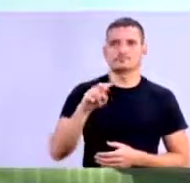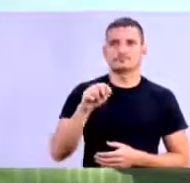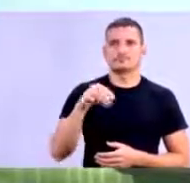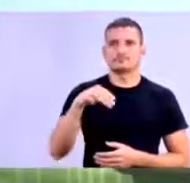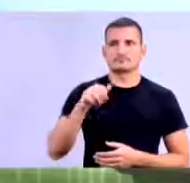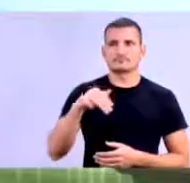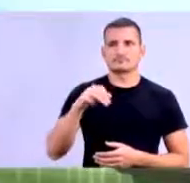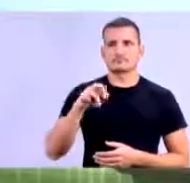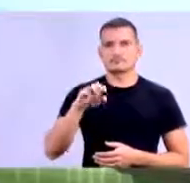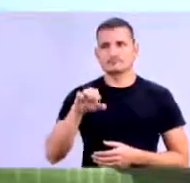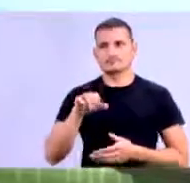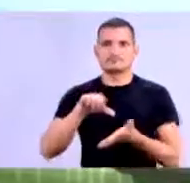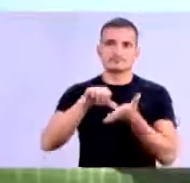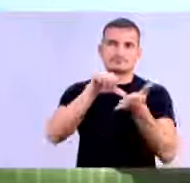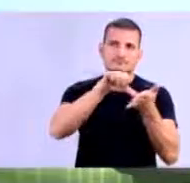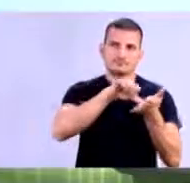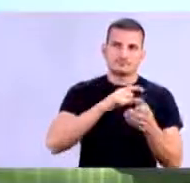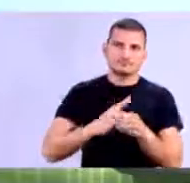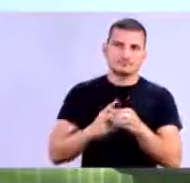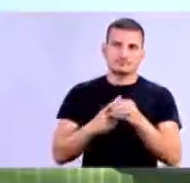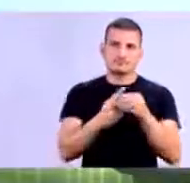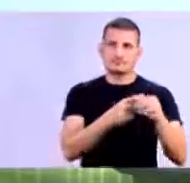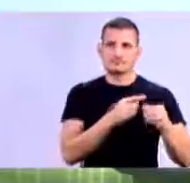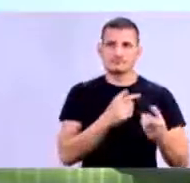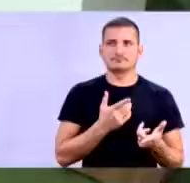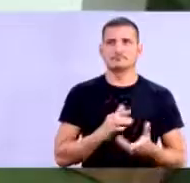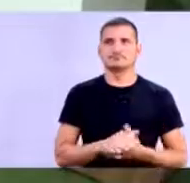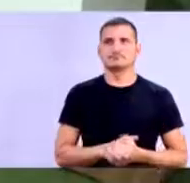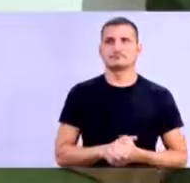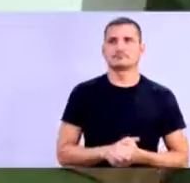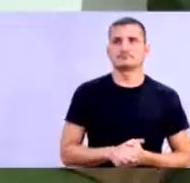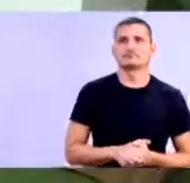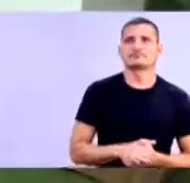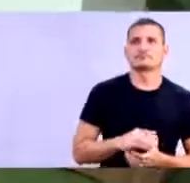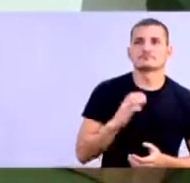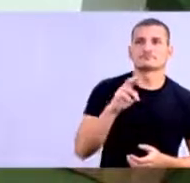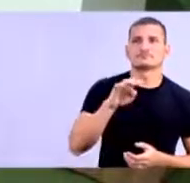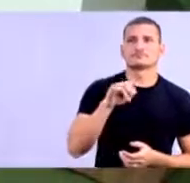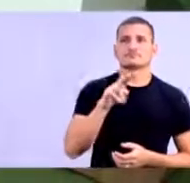do interior, não consigo falar todos os nomes, mas Jaru, Ariquemes,